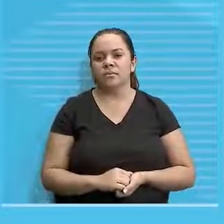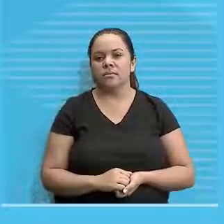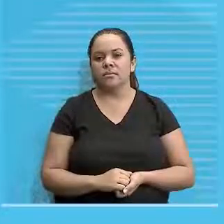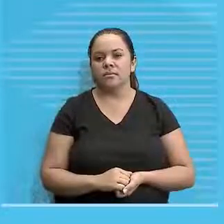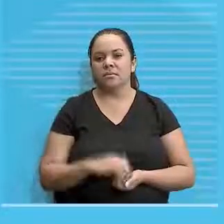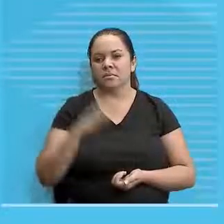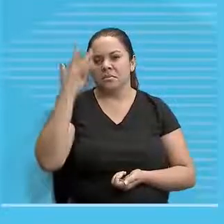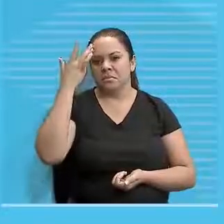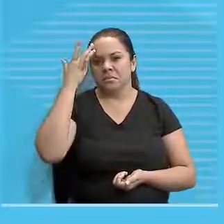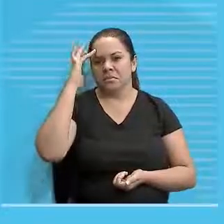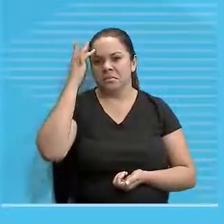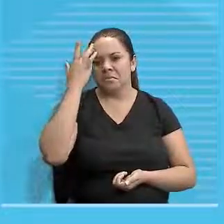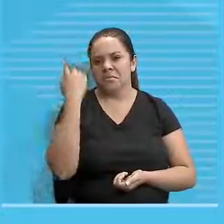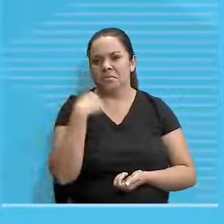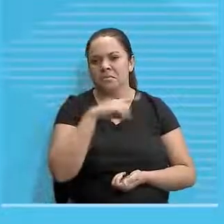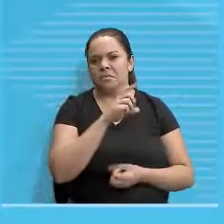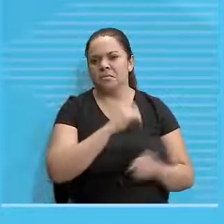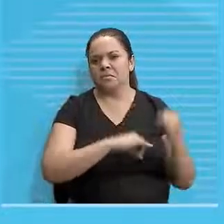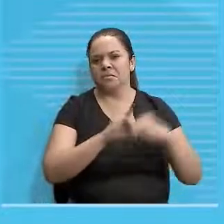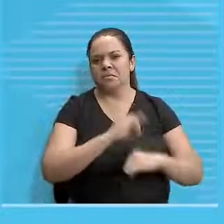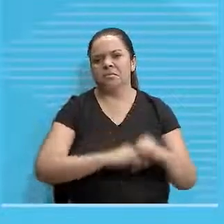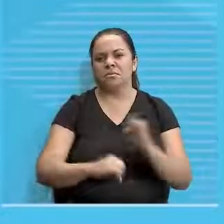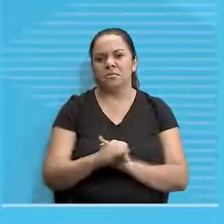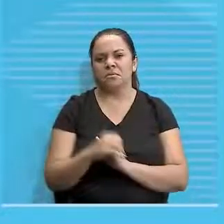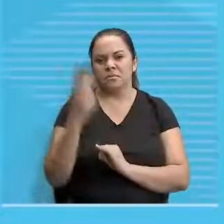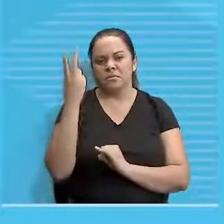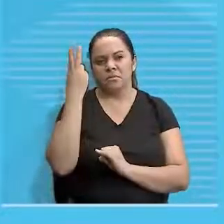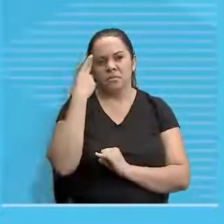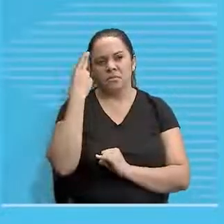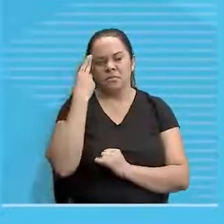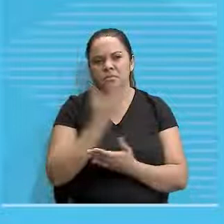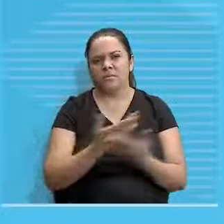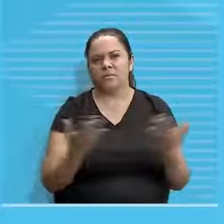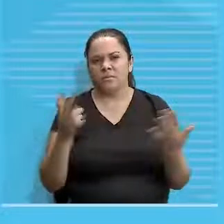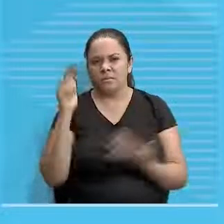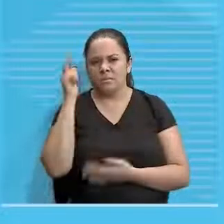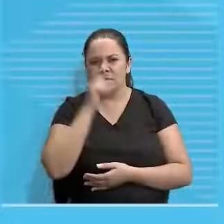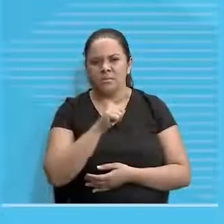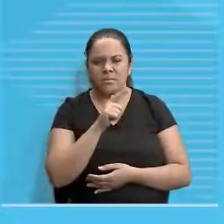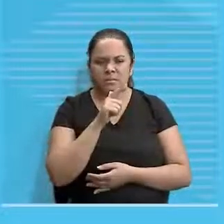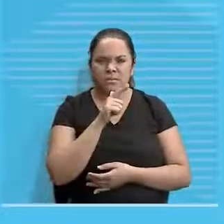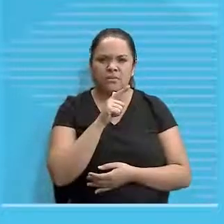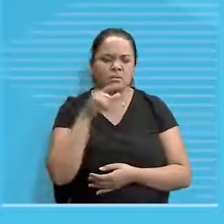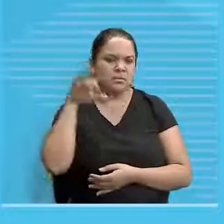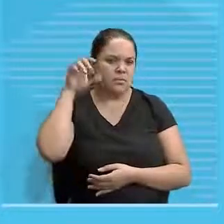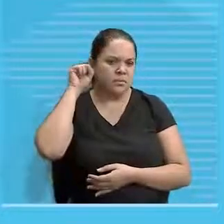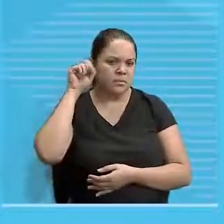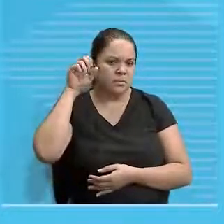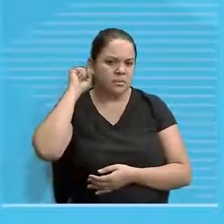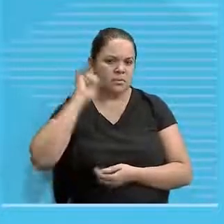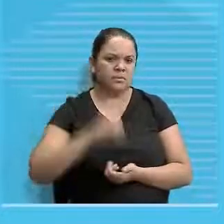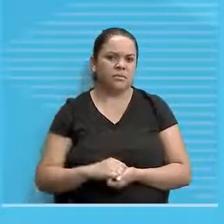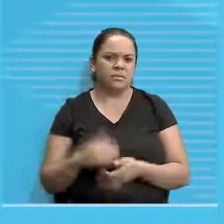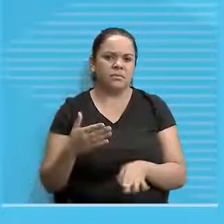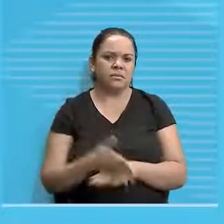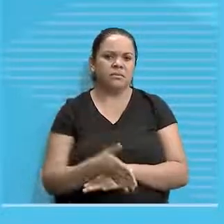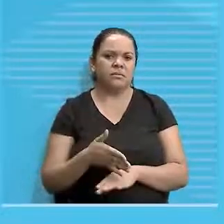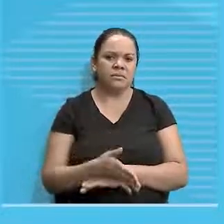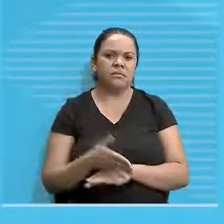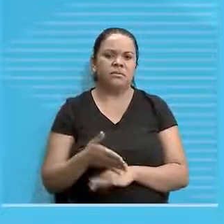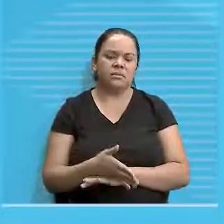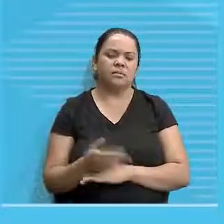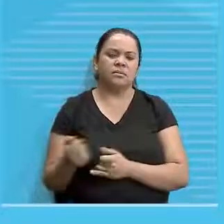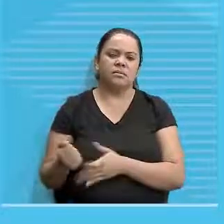internet, por enquanto, ela tá normal. Vocês estão me ouvindo? Coloca aqui no nosso bate-papo se vocês estão